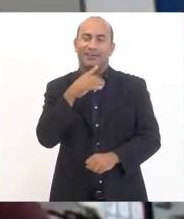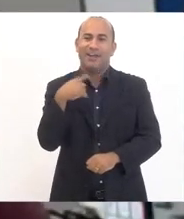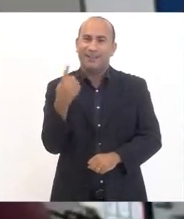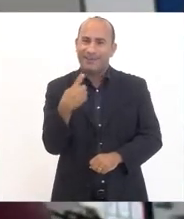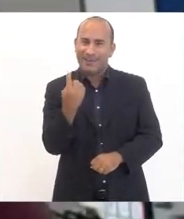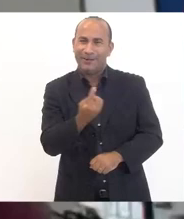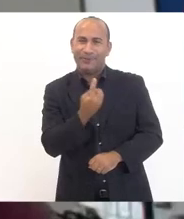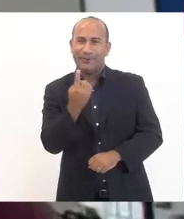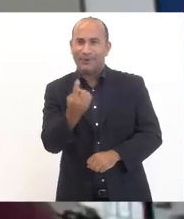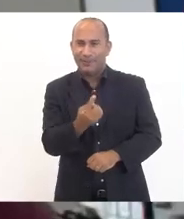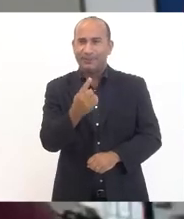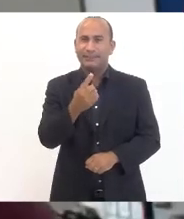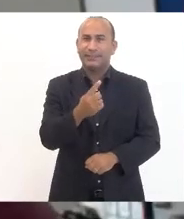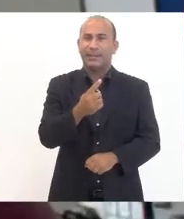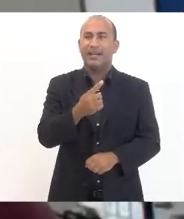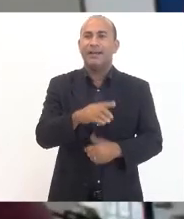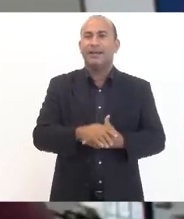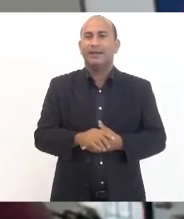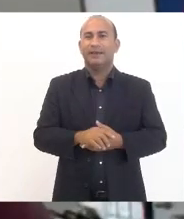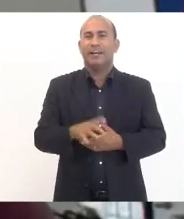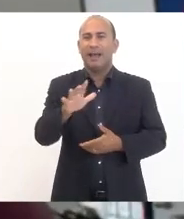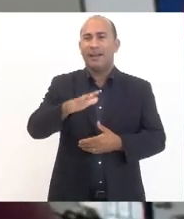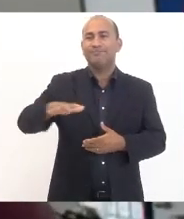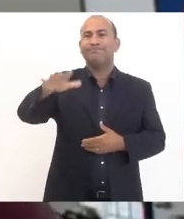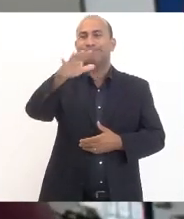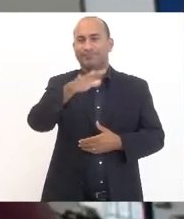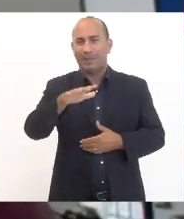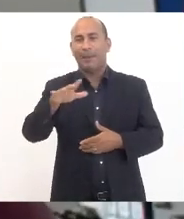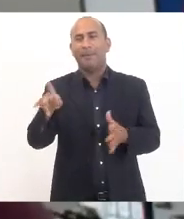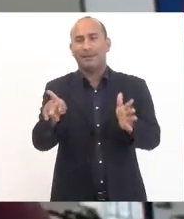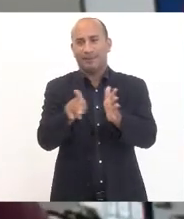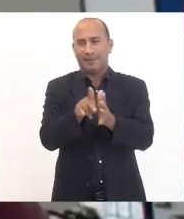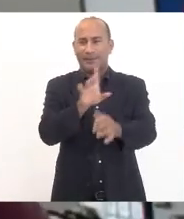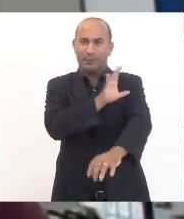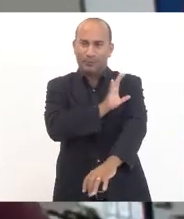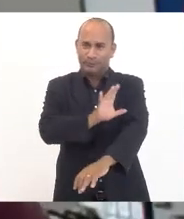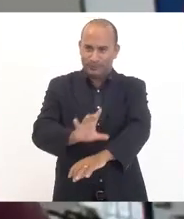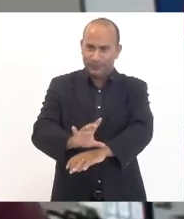nossa geografia e desse nosso patrimônio histórico e cultural.